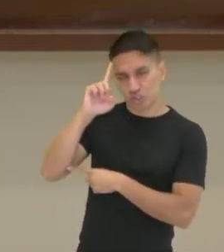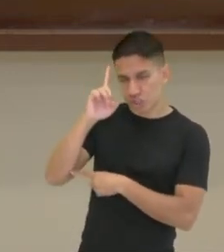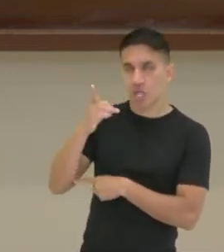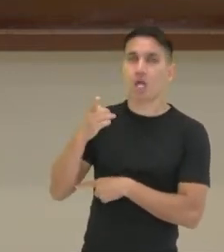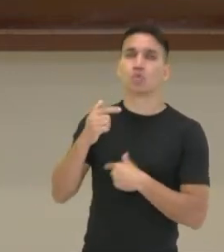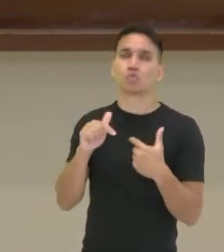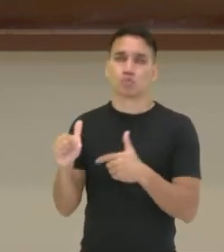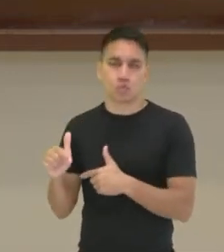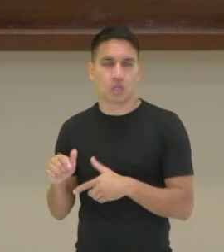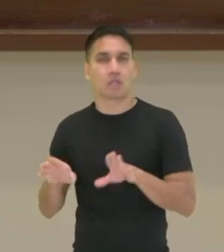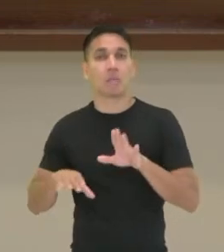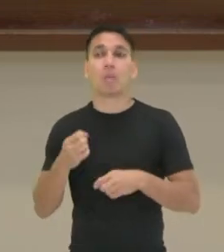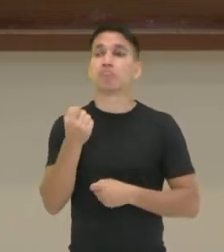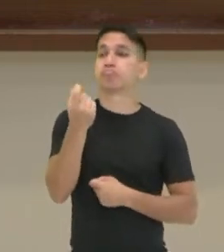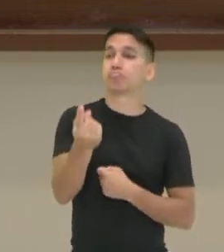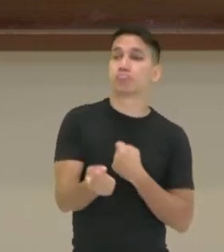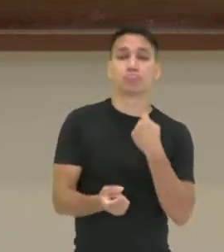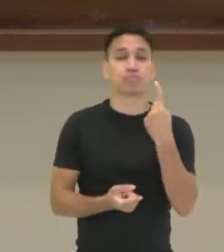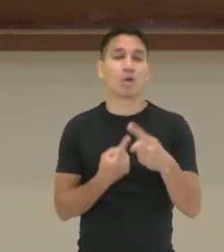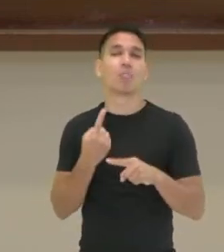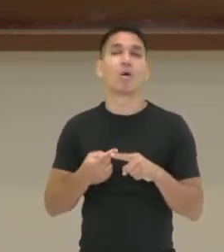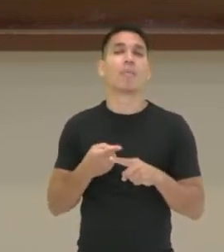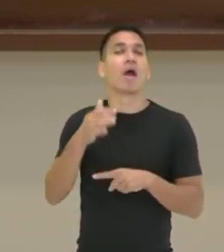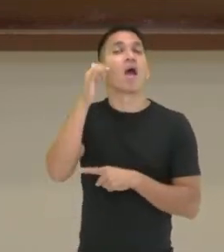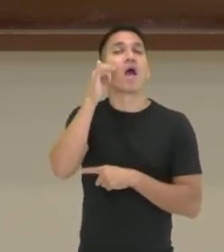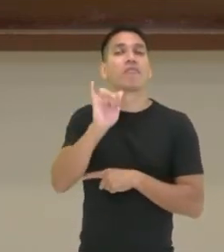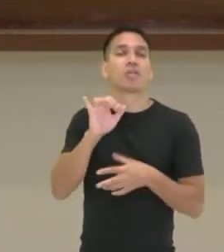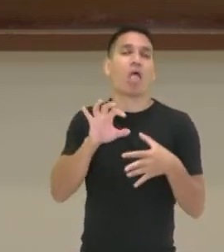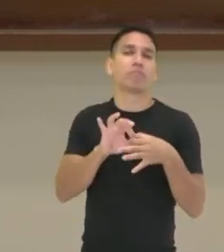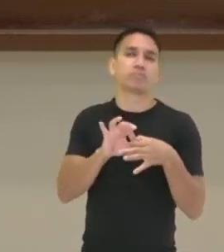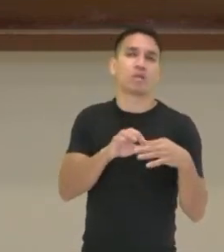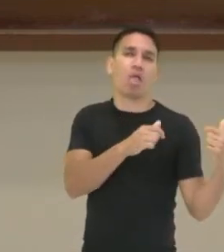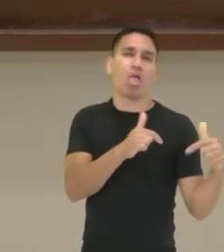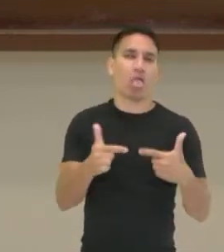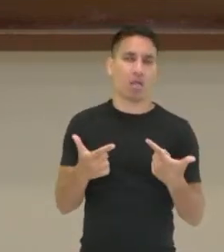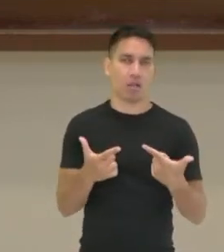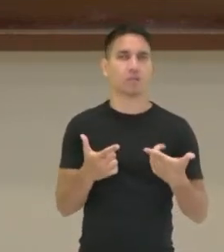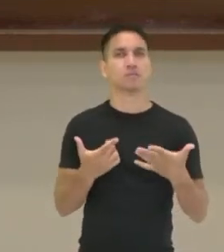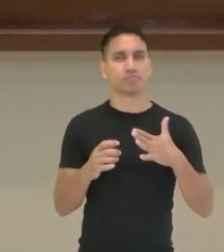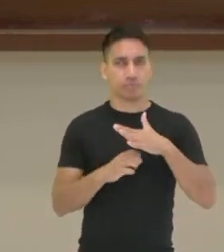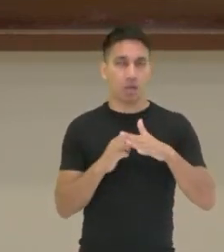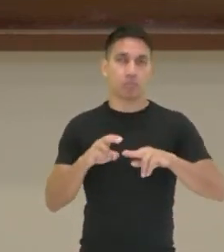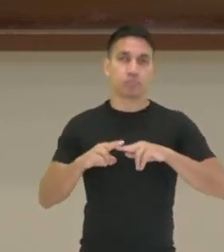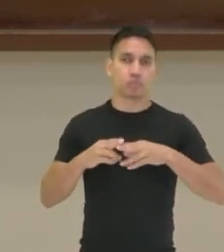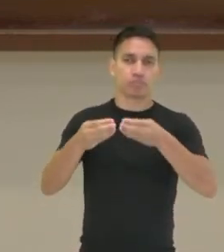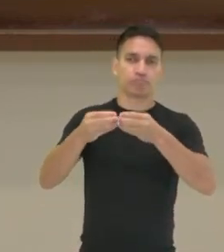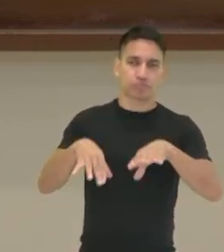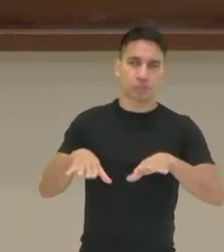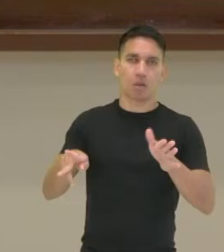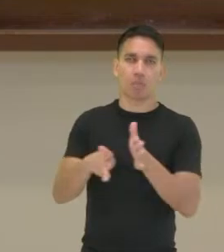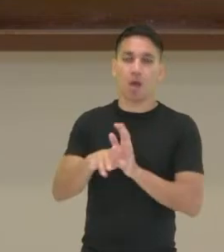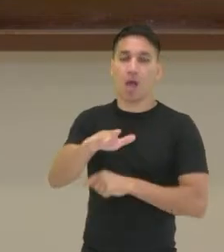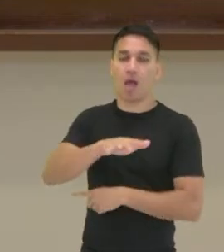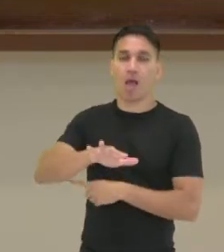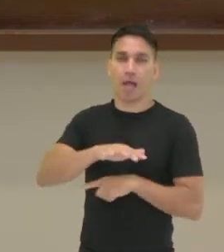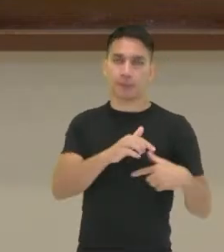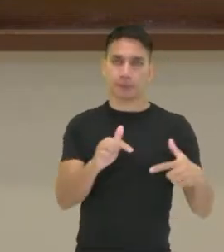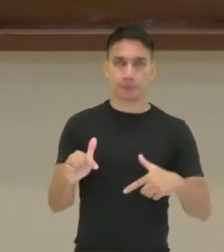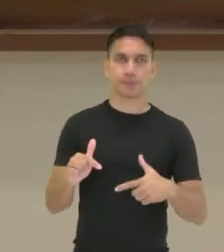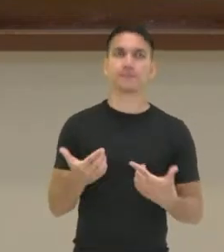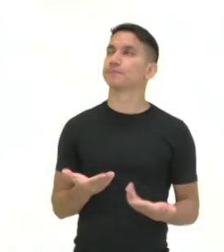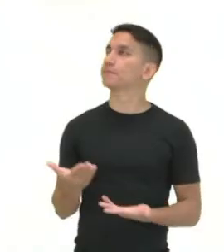não categorizar aquele vínculo empregatício. Então, a gente chama isso de precarização no mundo do trabalho.